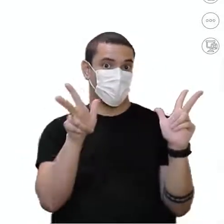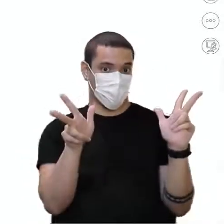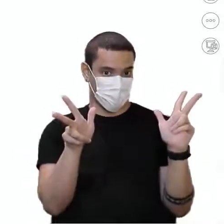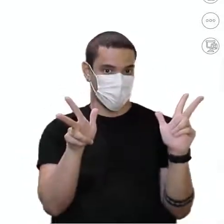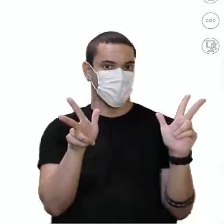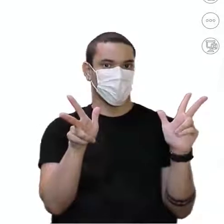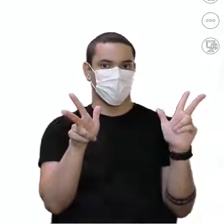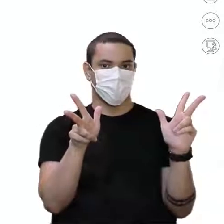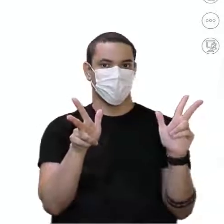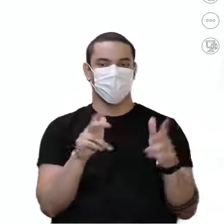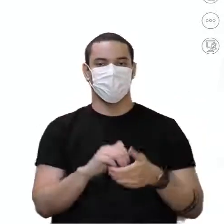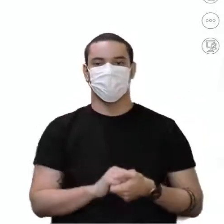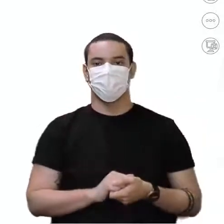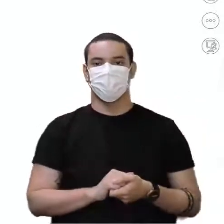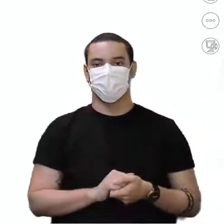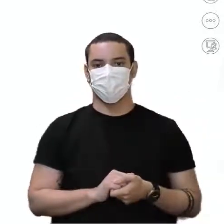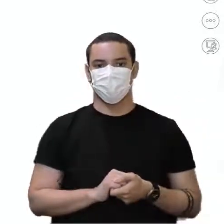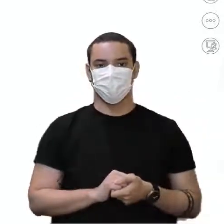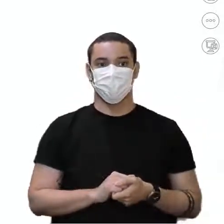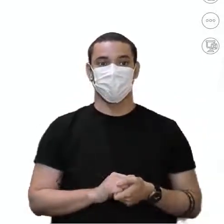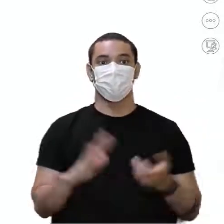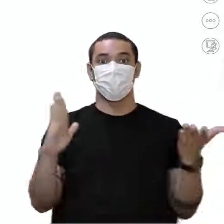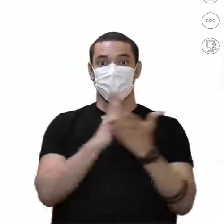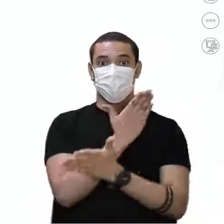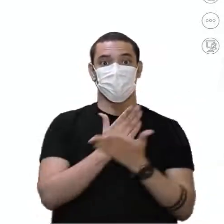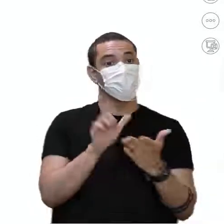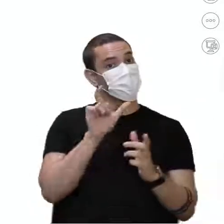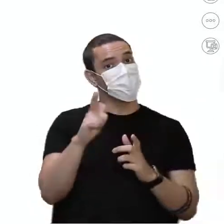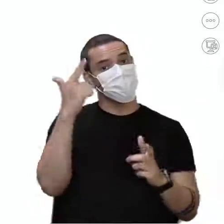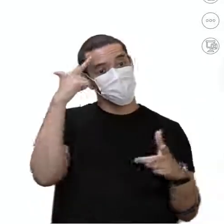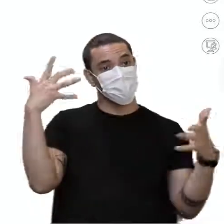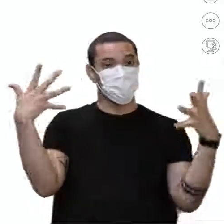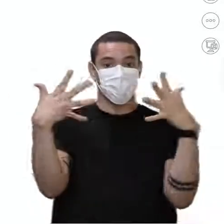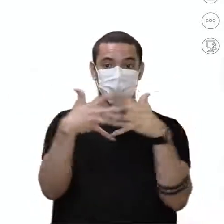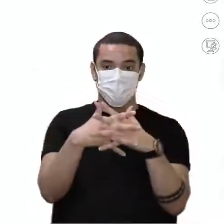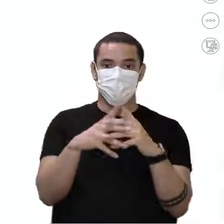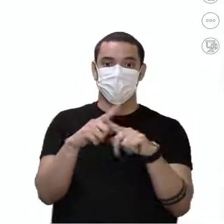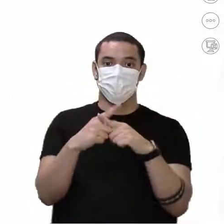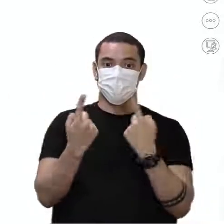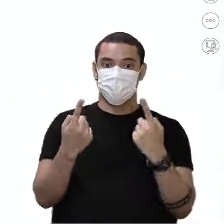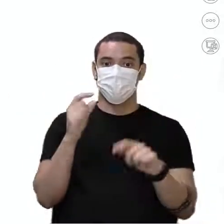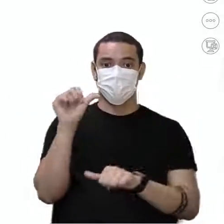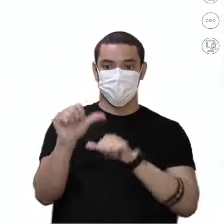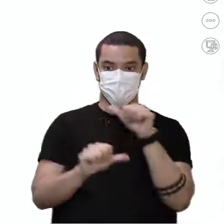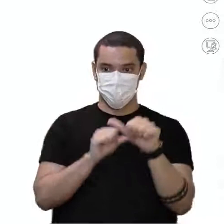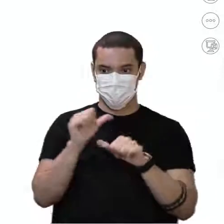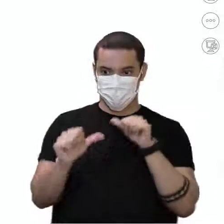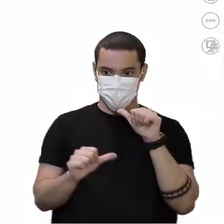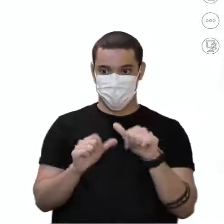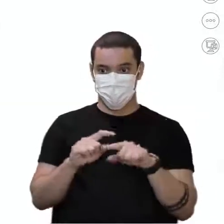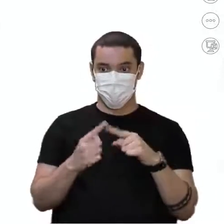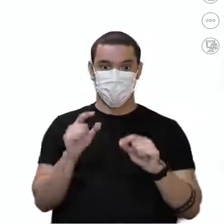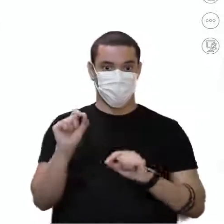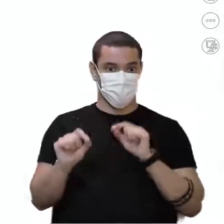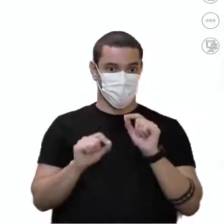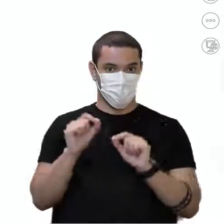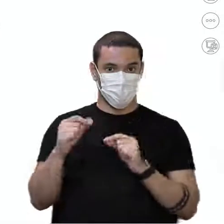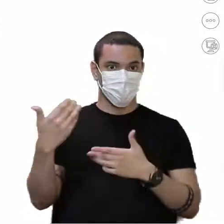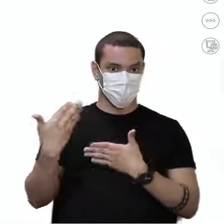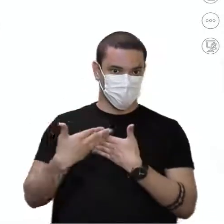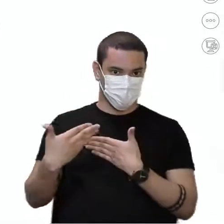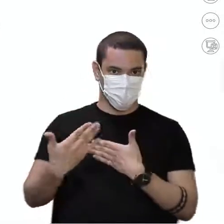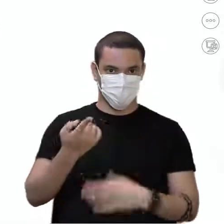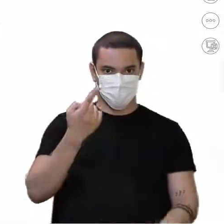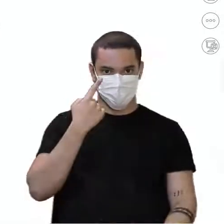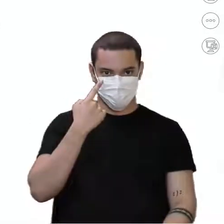falar fazido, né? Tem gente que fala, mas não é fazido, tá? E aí vai mudar um pouquinho. Só que, olha só, vamos lá passar